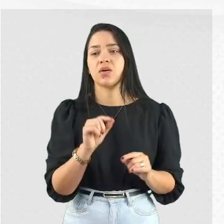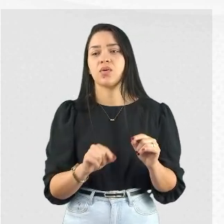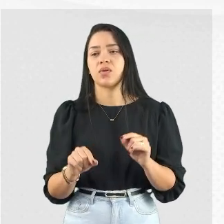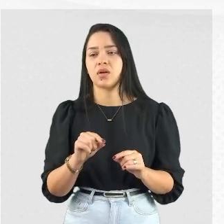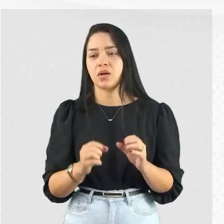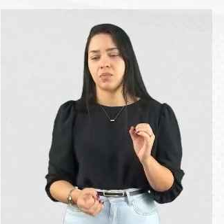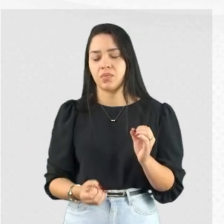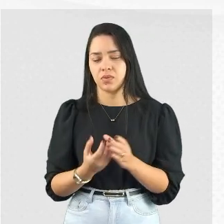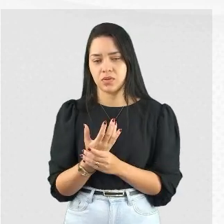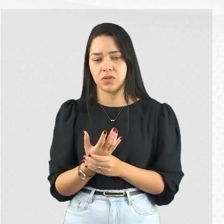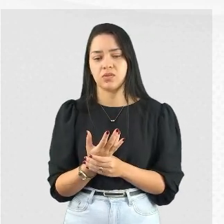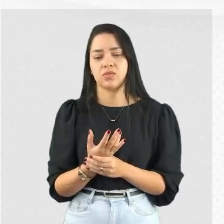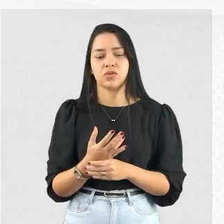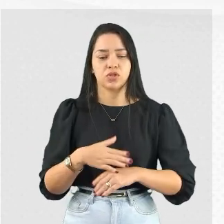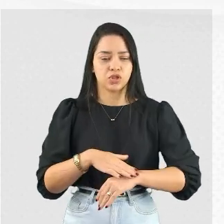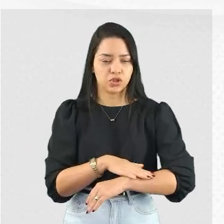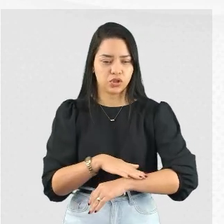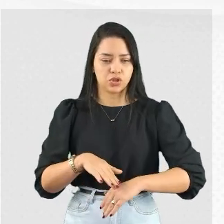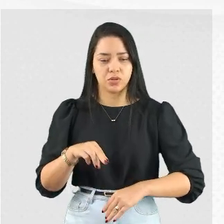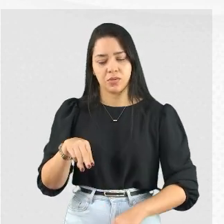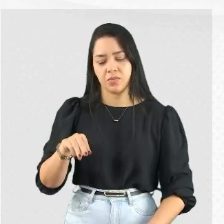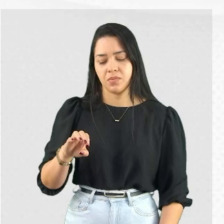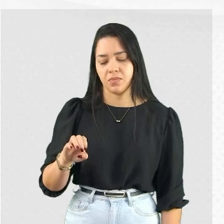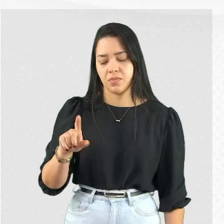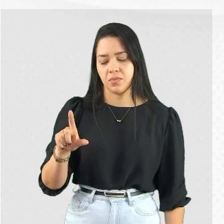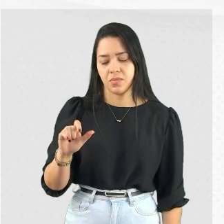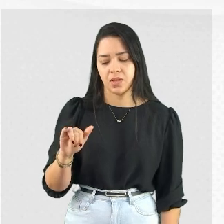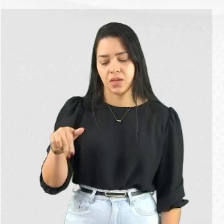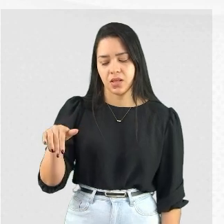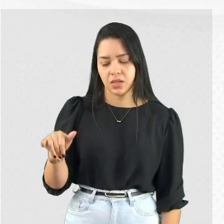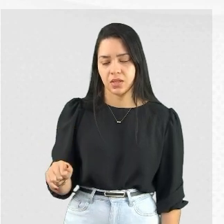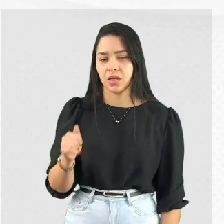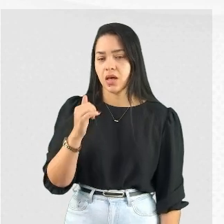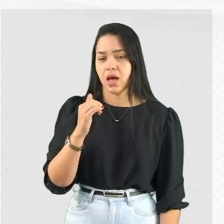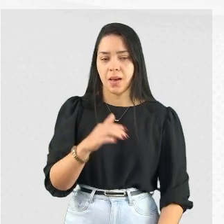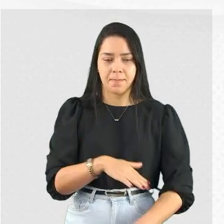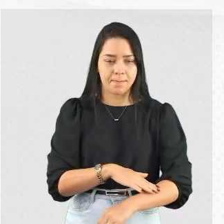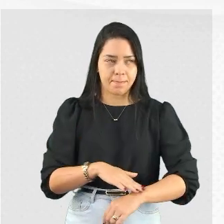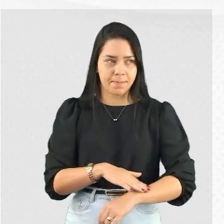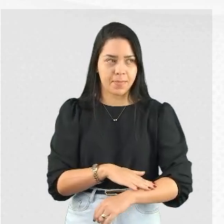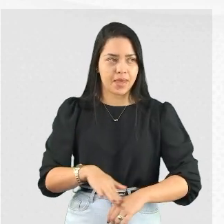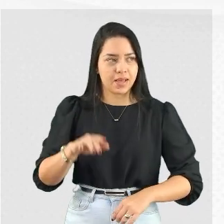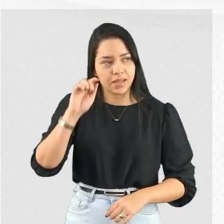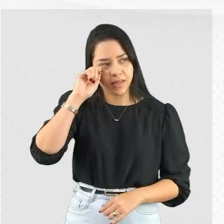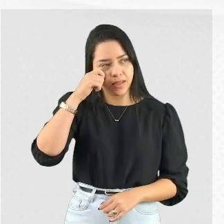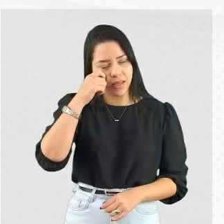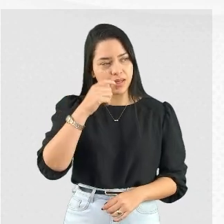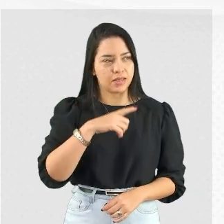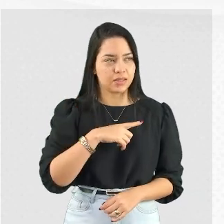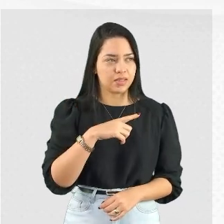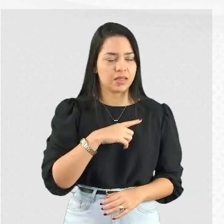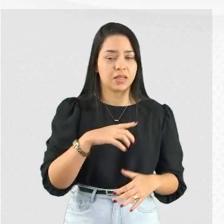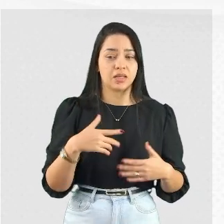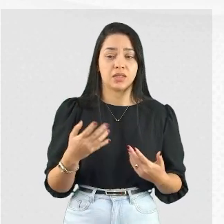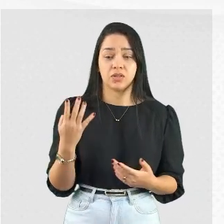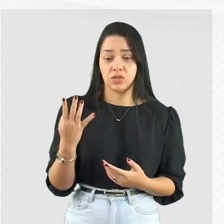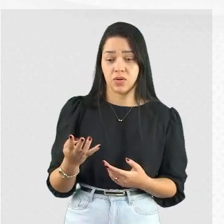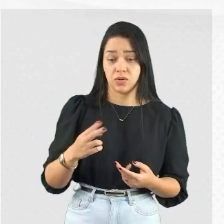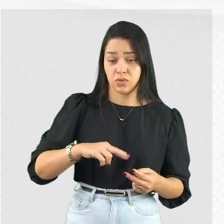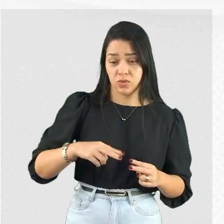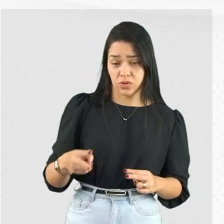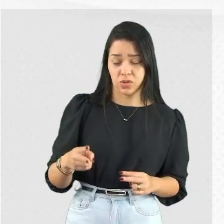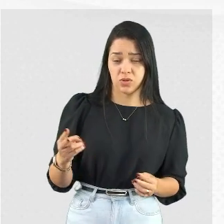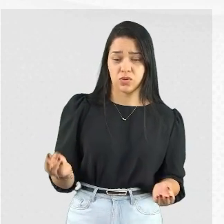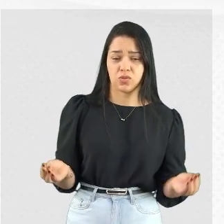produção de melanina, né? Então, por exemplo, a pele negra, né? Ela tem a atividade aí de 4 genes, no caso